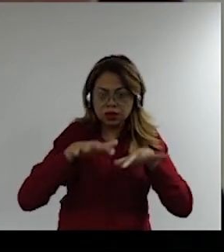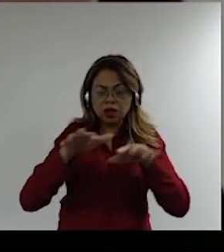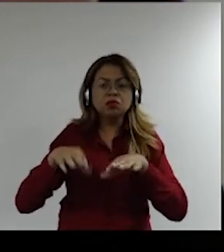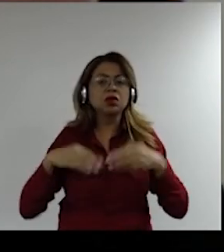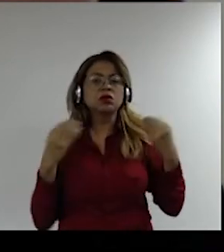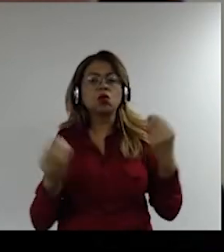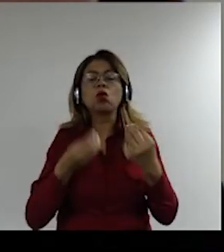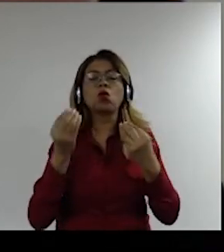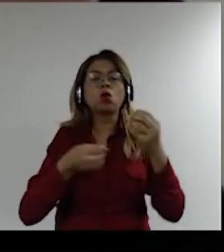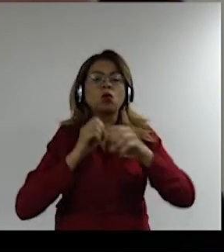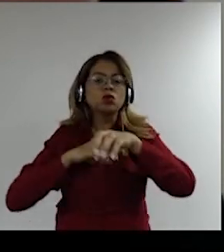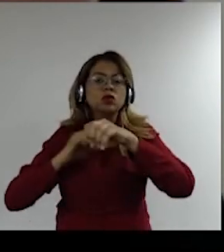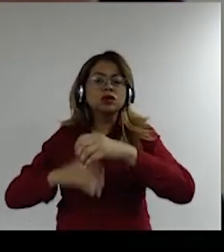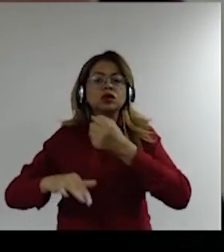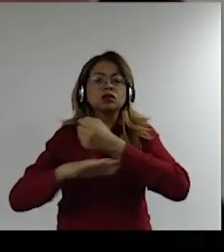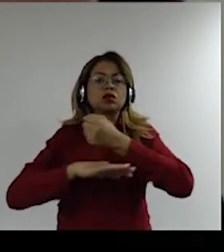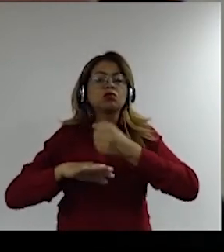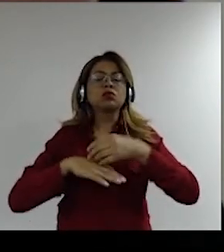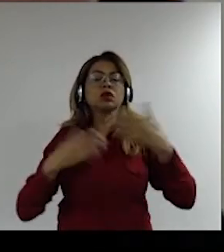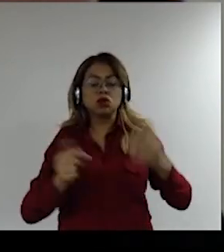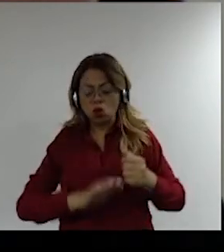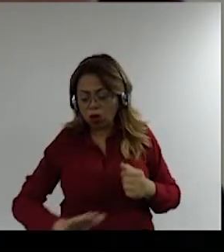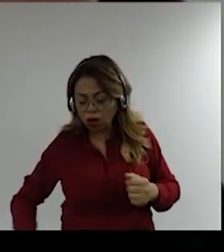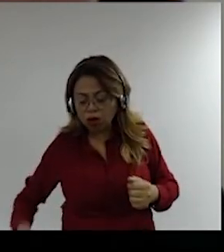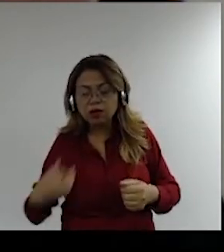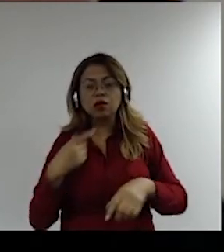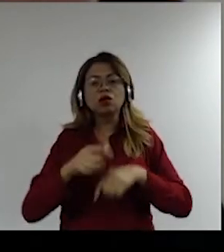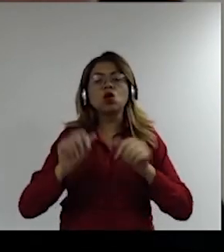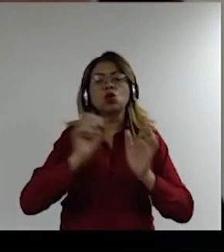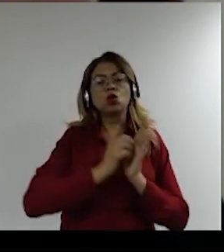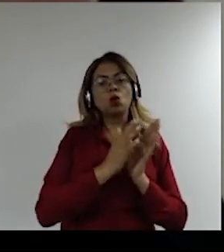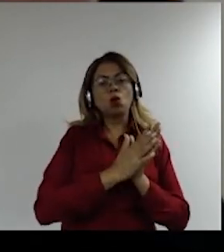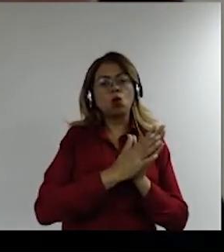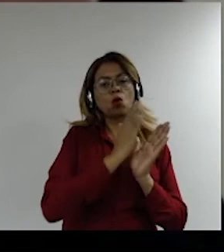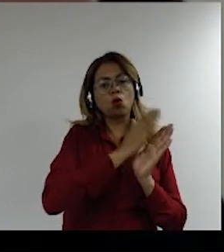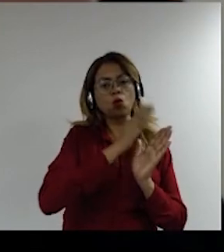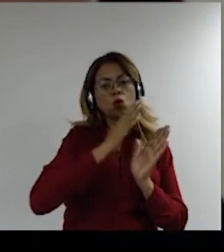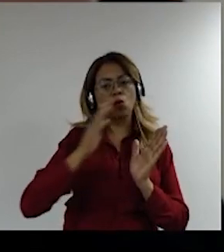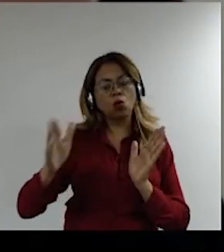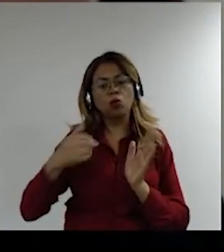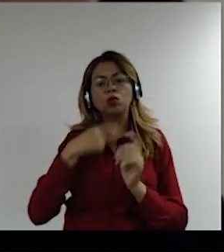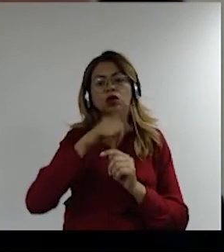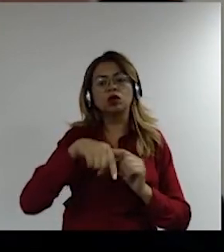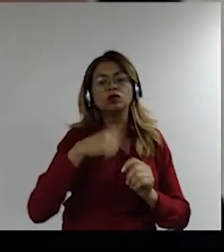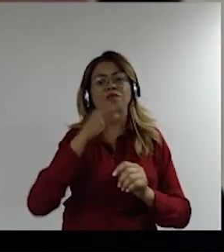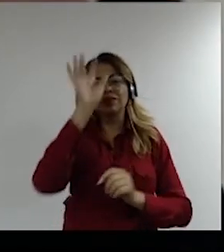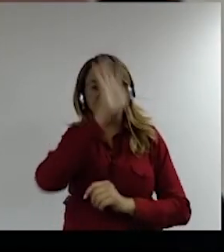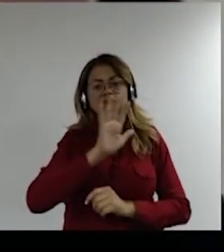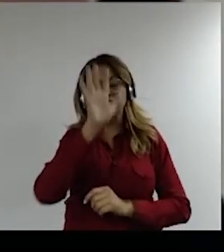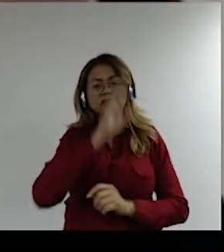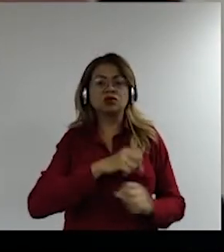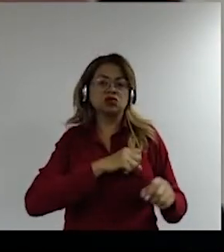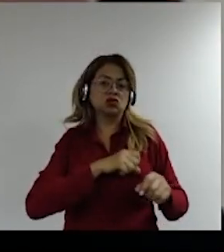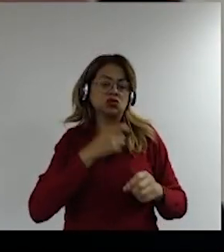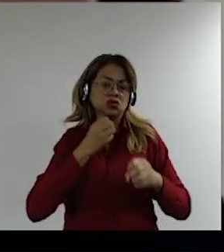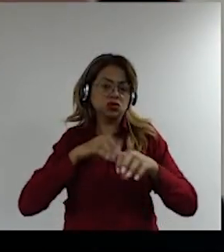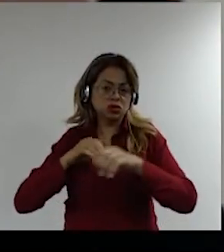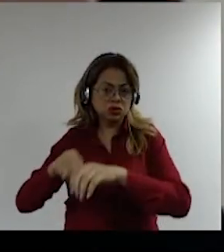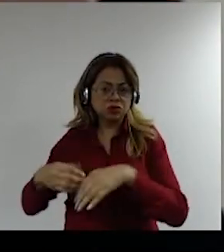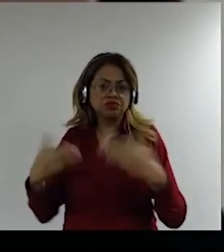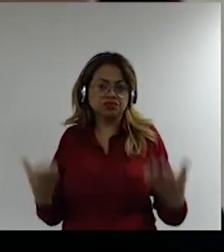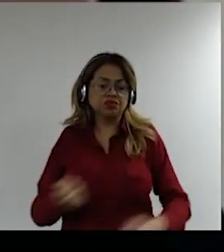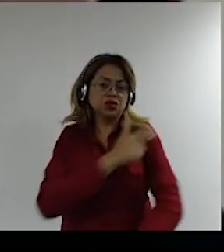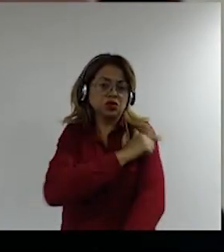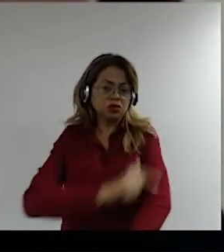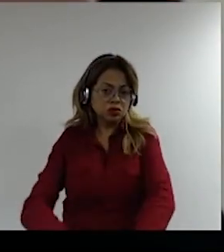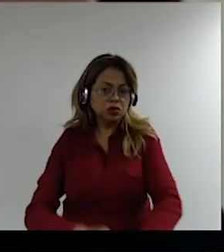como no ensino fundamental, por exemplo, o Plano Nacional de Educação. O Plano Nacional de Educação ele está longe, nesse